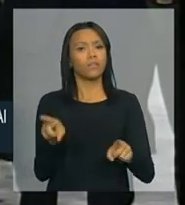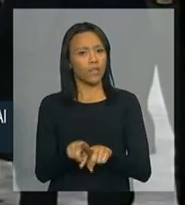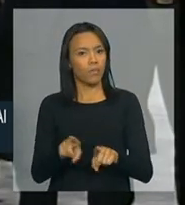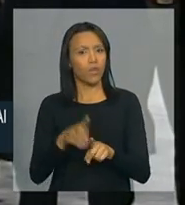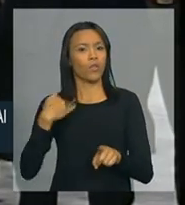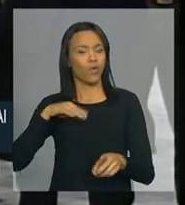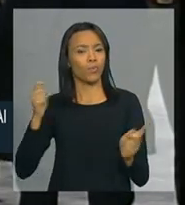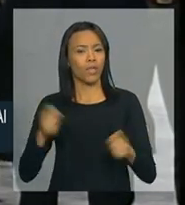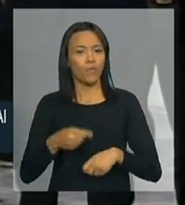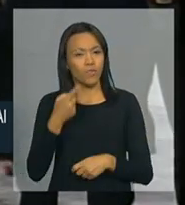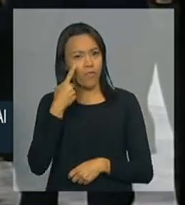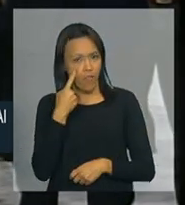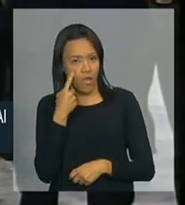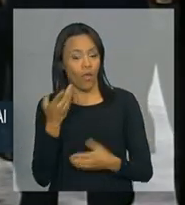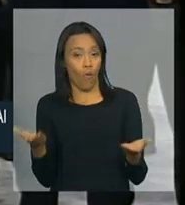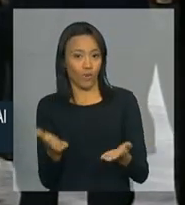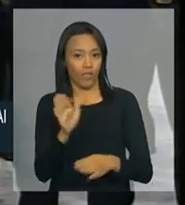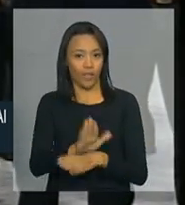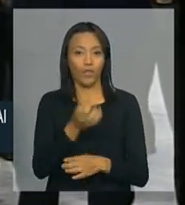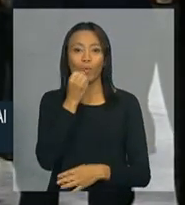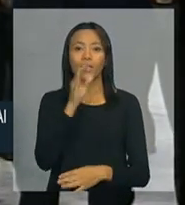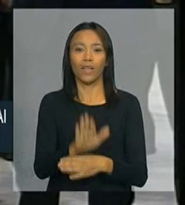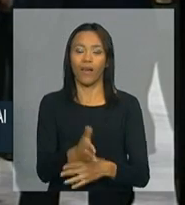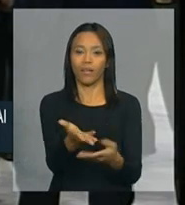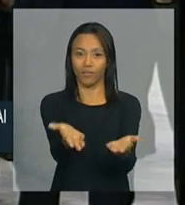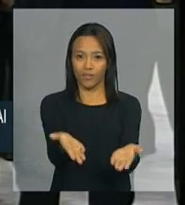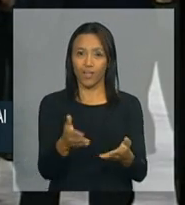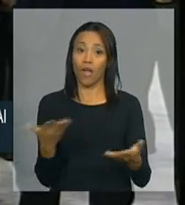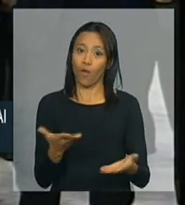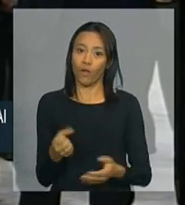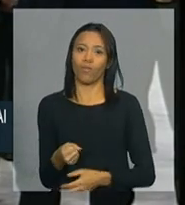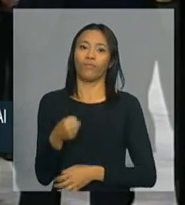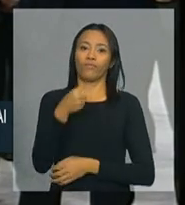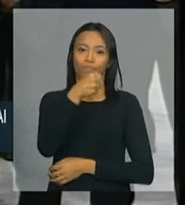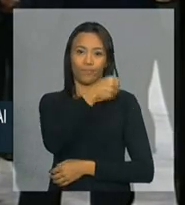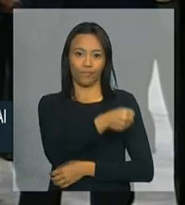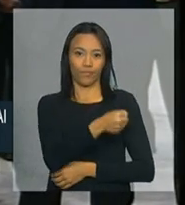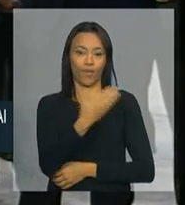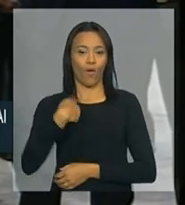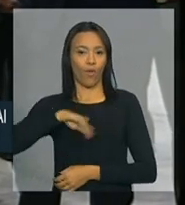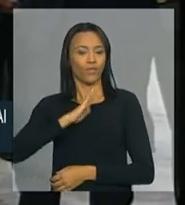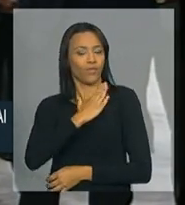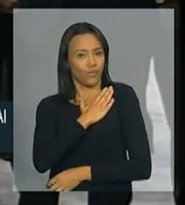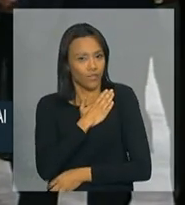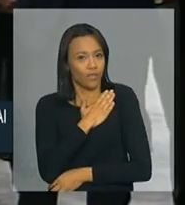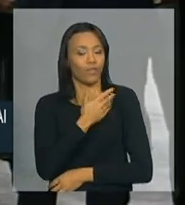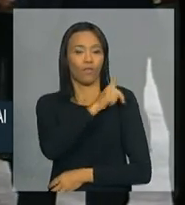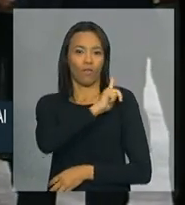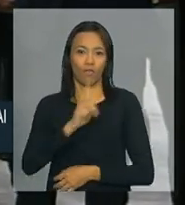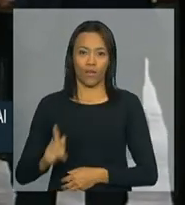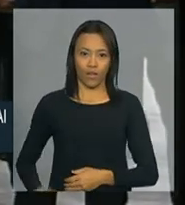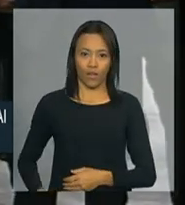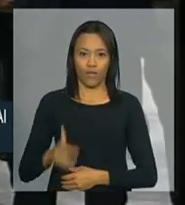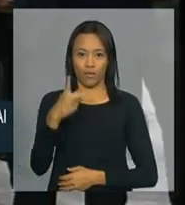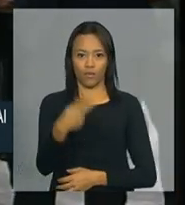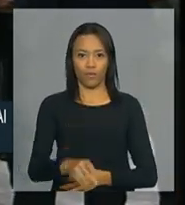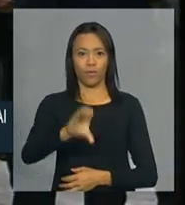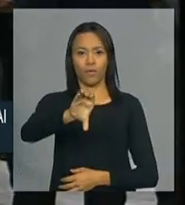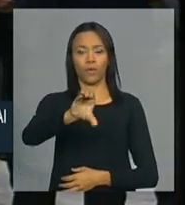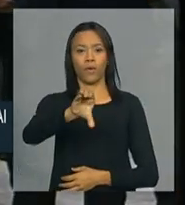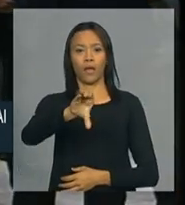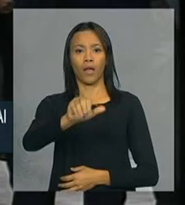pudemos testemunhar aqui na tarde de hoje. Uma boa tarde. Vou passar aqui ao nosso querido... governador Sérgio Cabral.